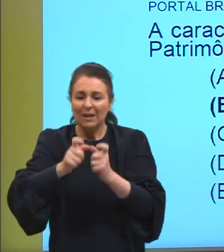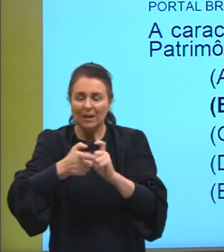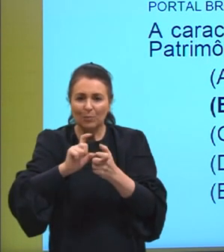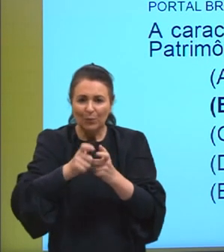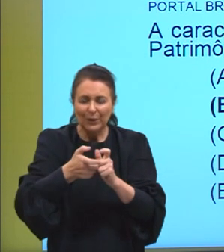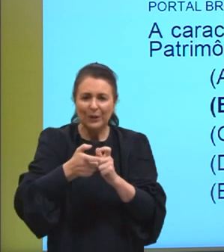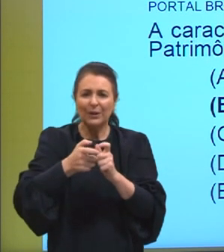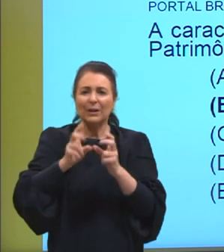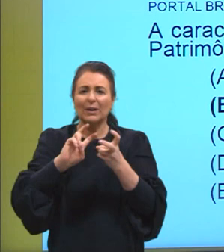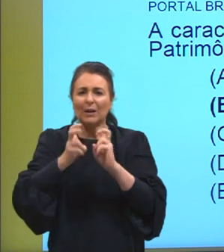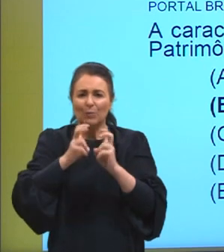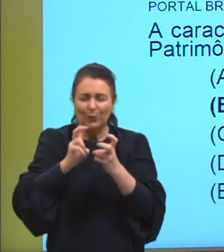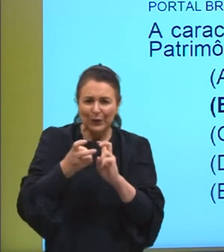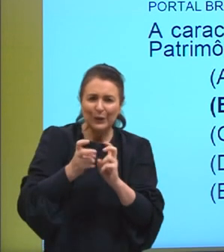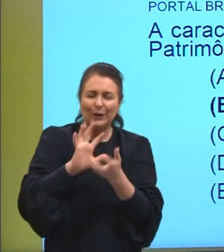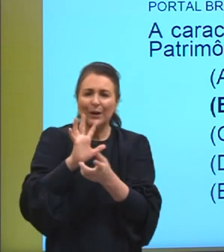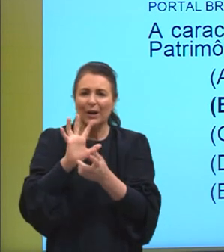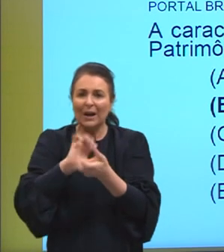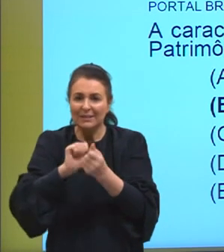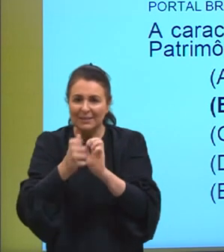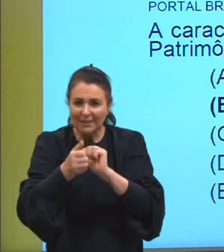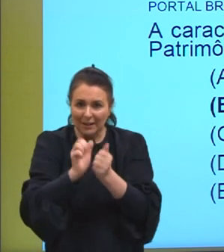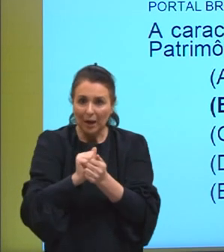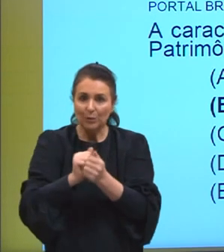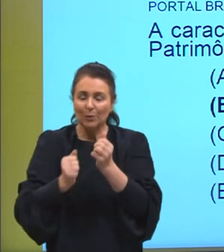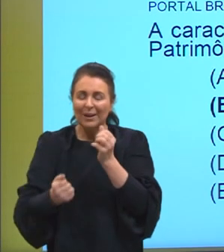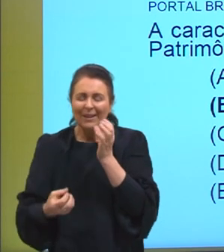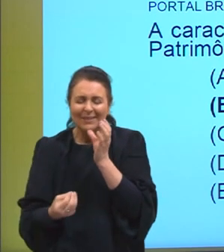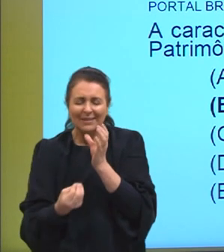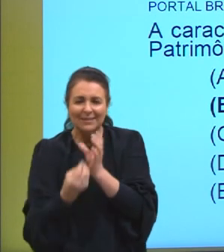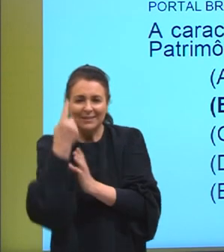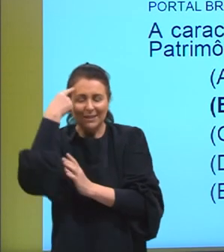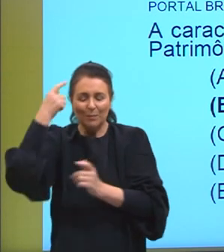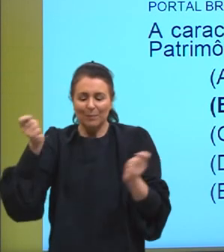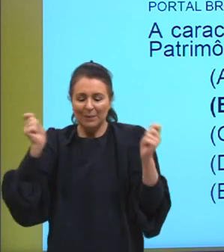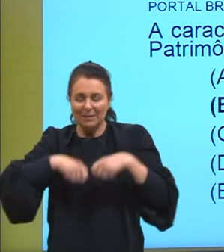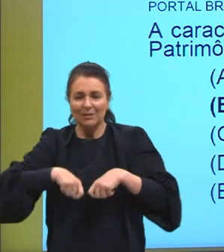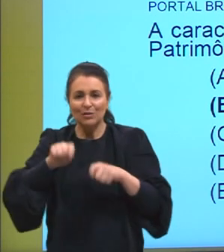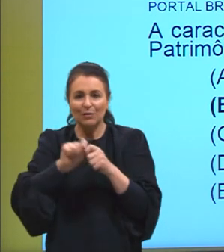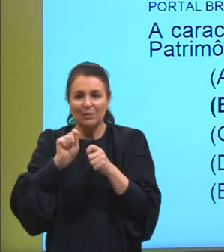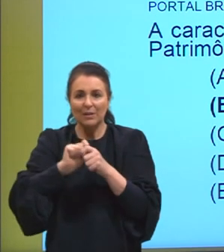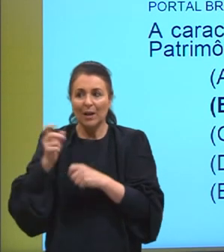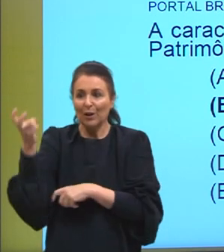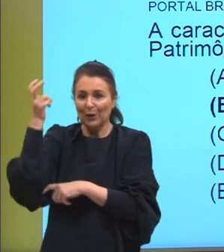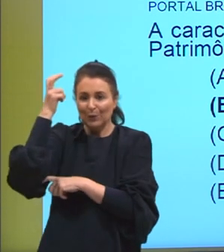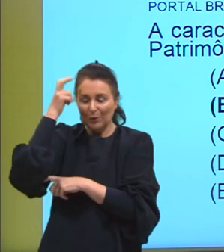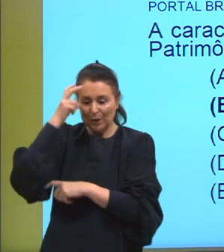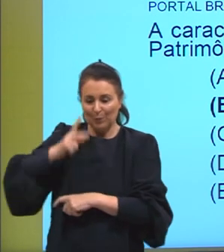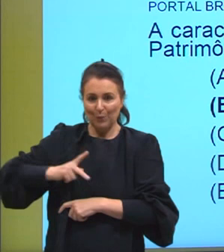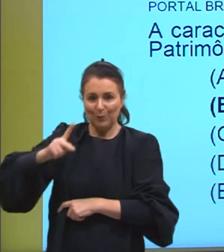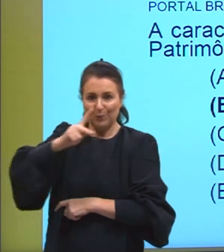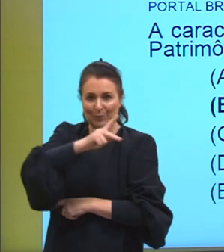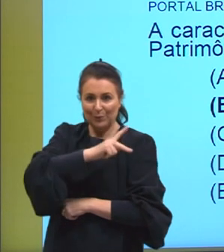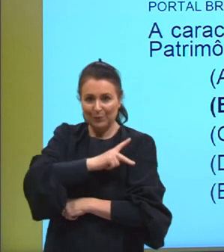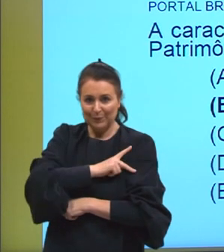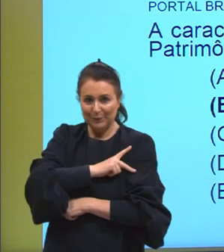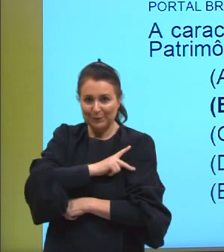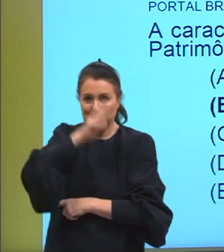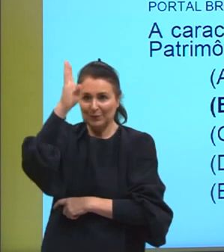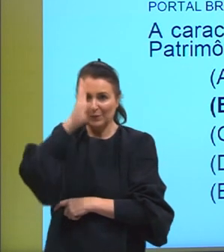É uma das mais ricas expressões de inventividade e capacidade de realização popular na cultura brasileira.